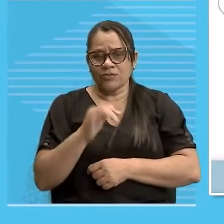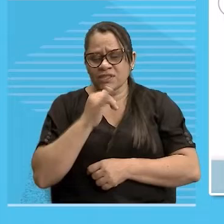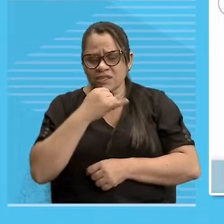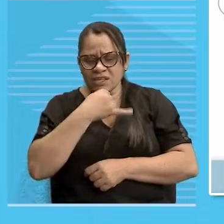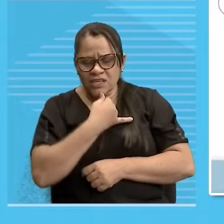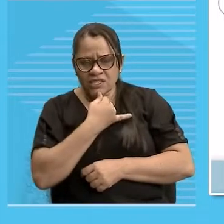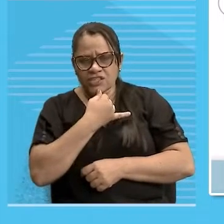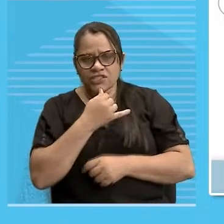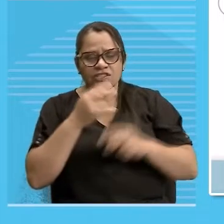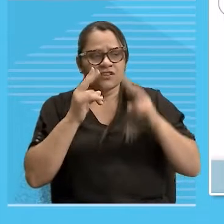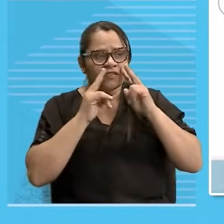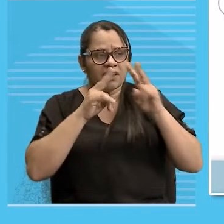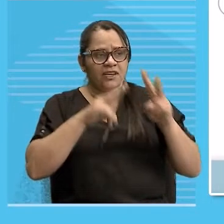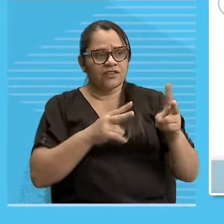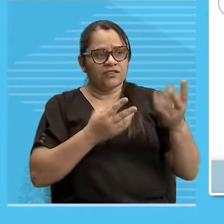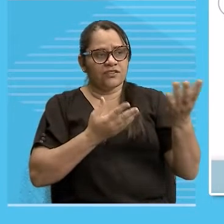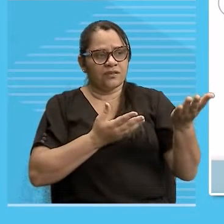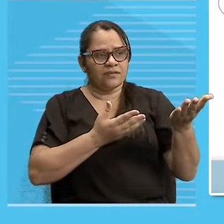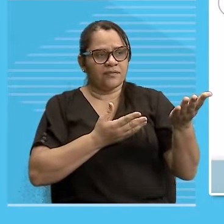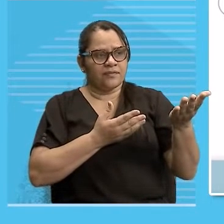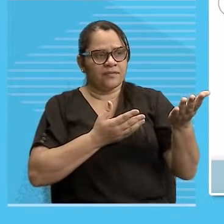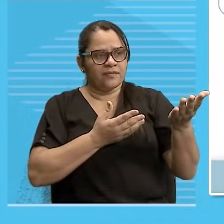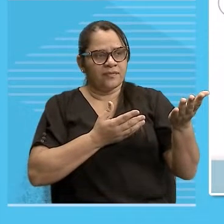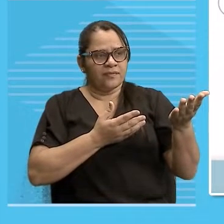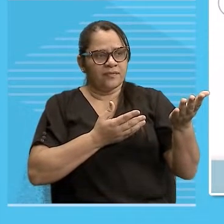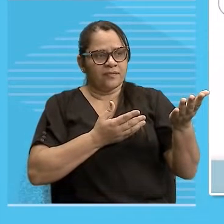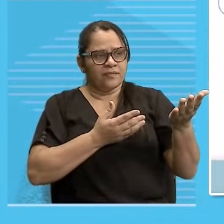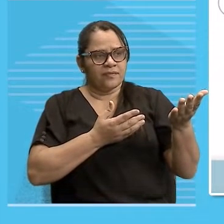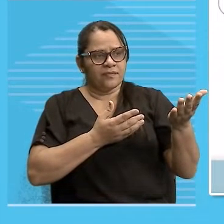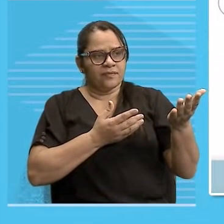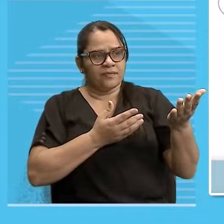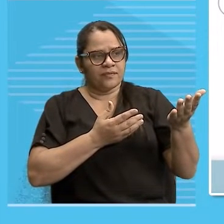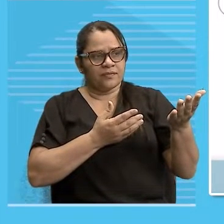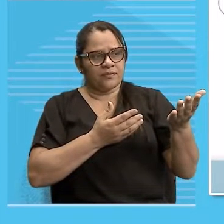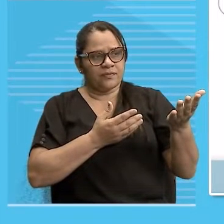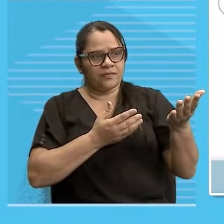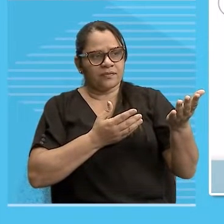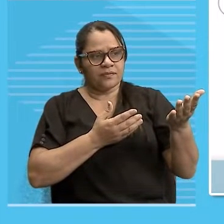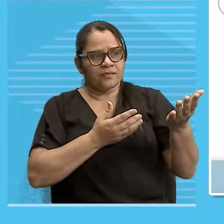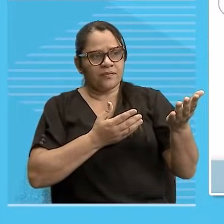você tem uma espécie de exaltação.